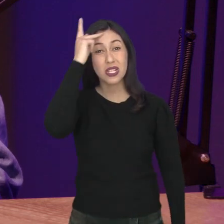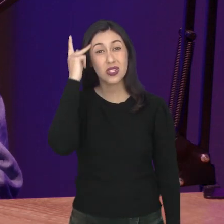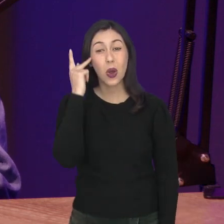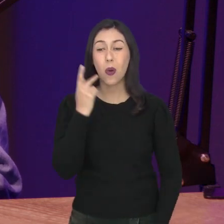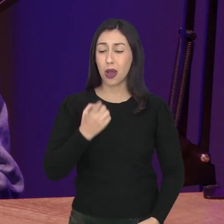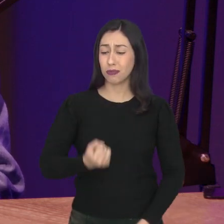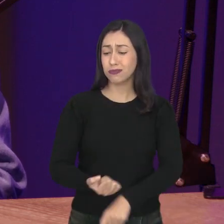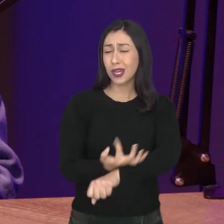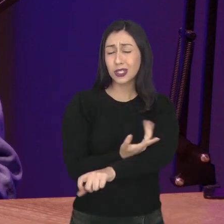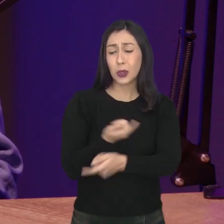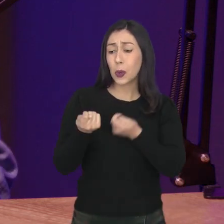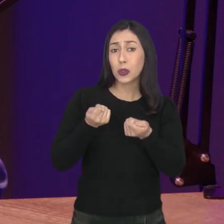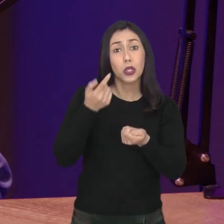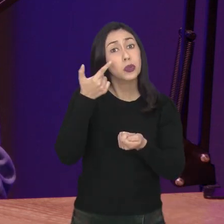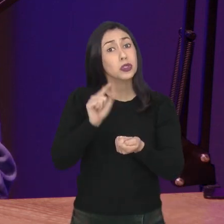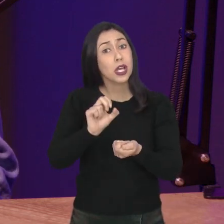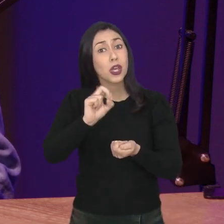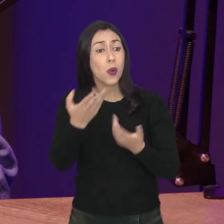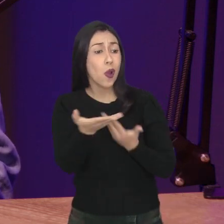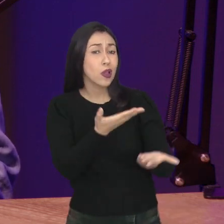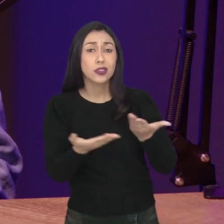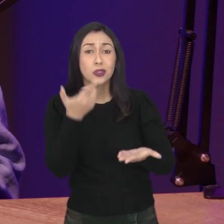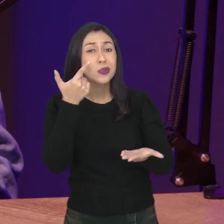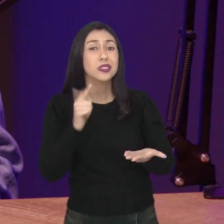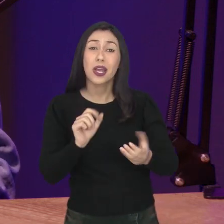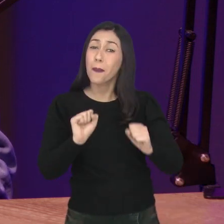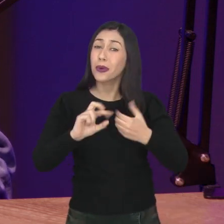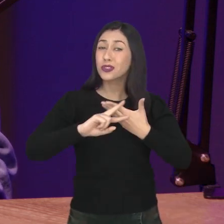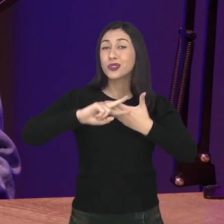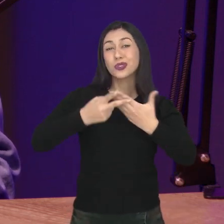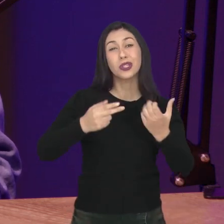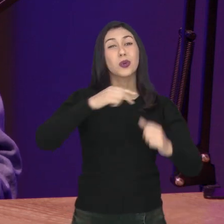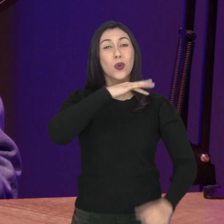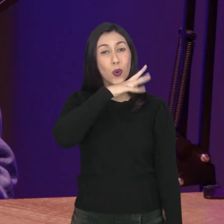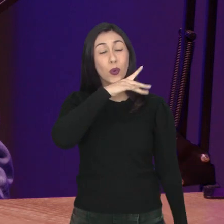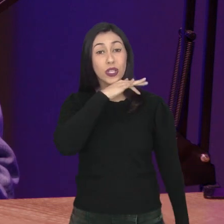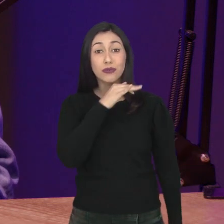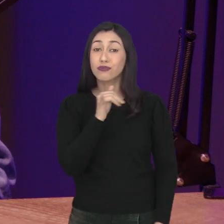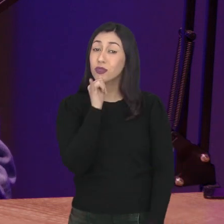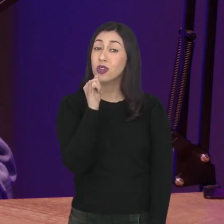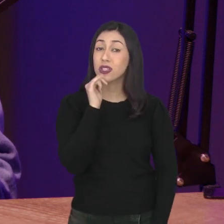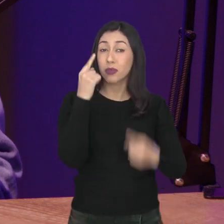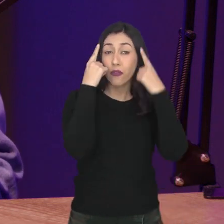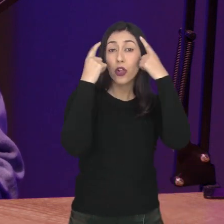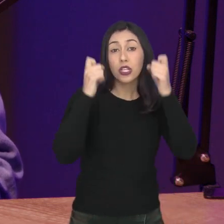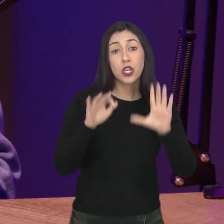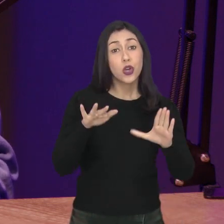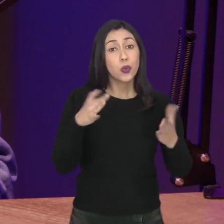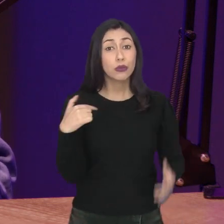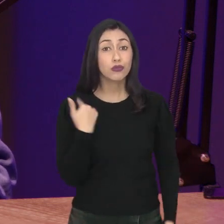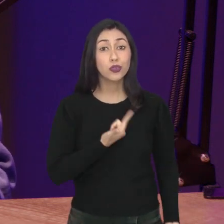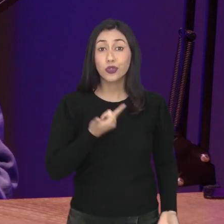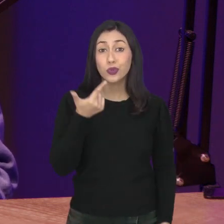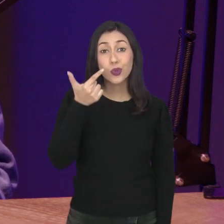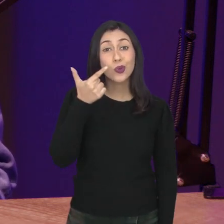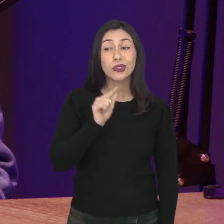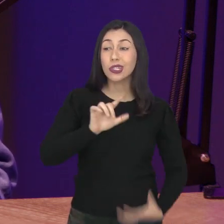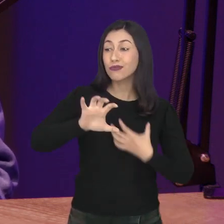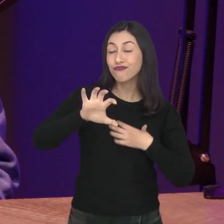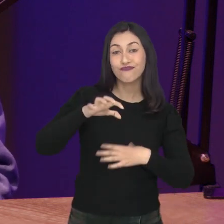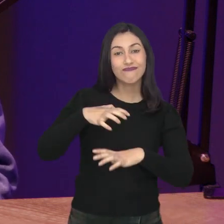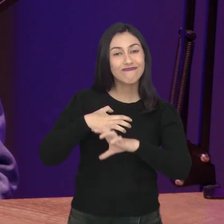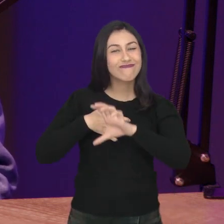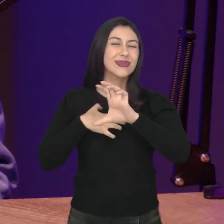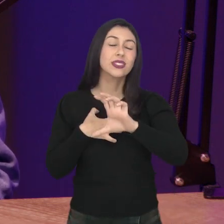A falta de inteligência emocional e interpessoal pode ter um resultado catastrófico, a violência. Quando não enxergamos outros